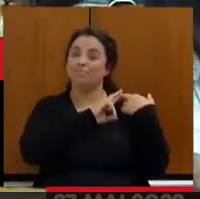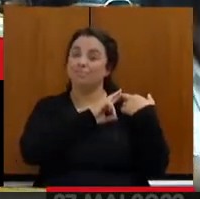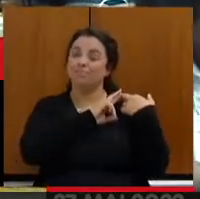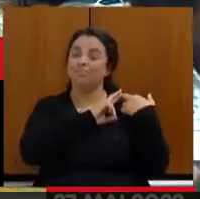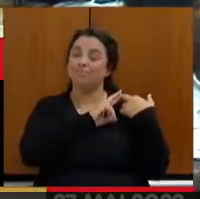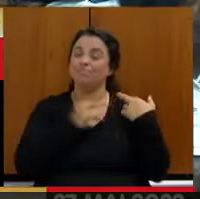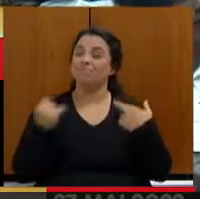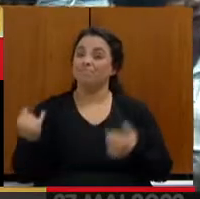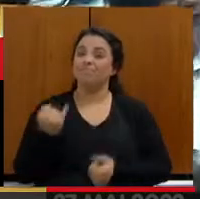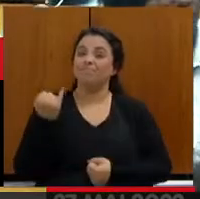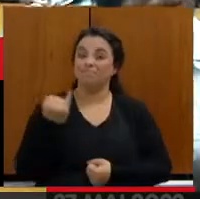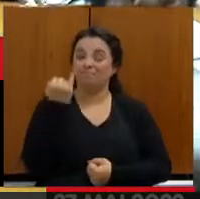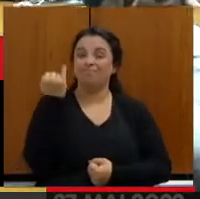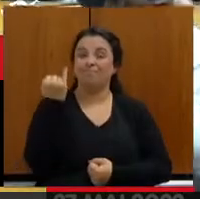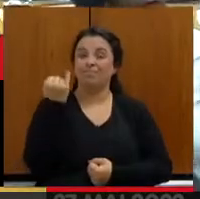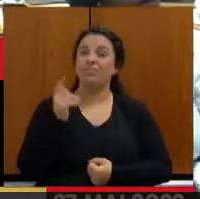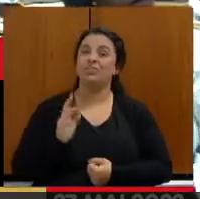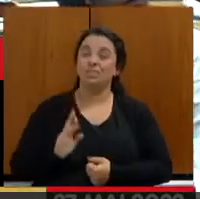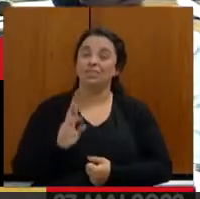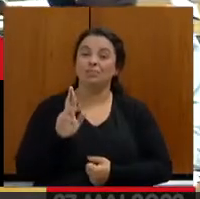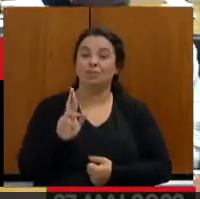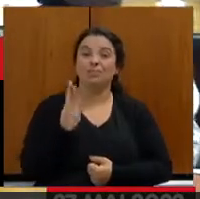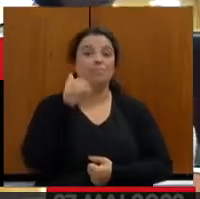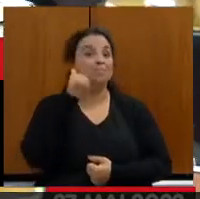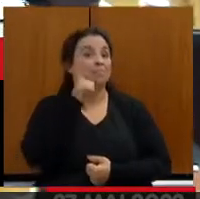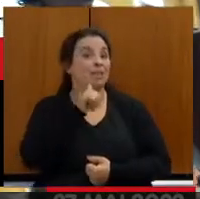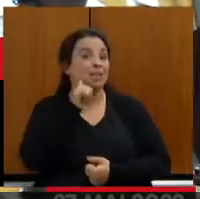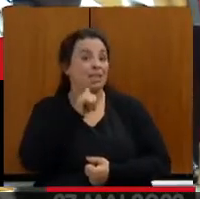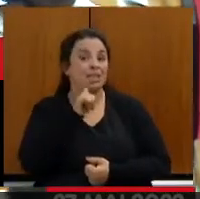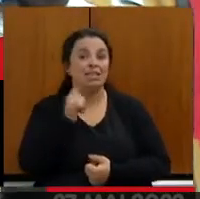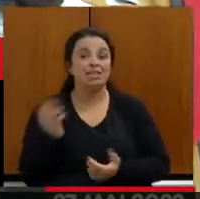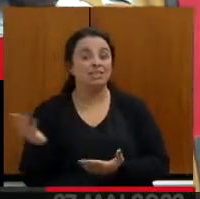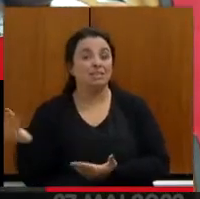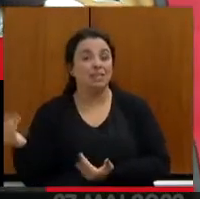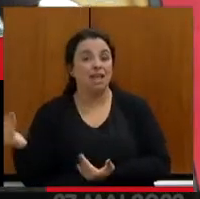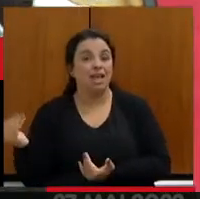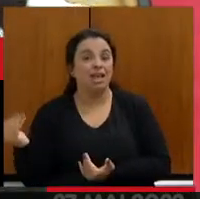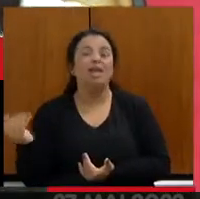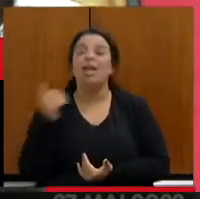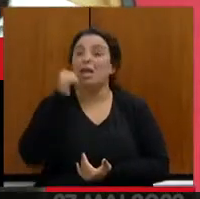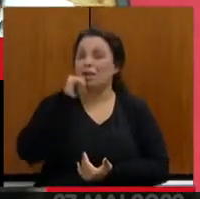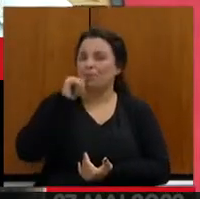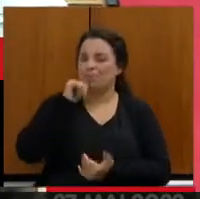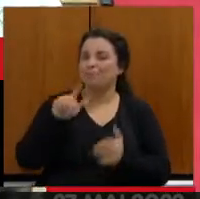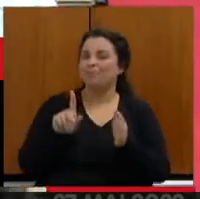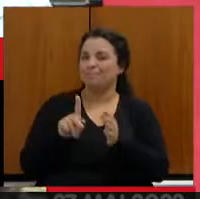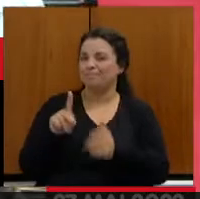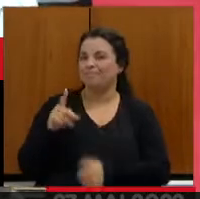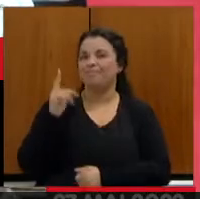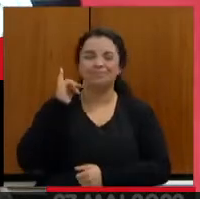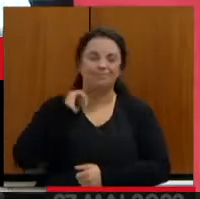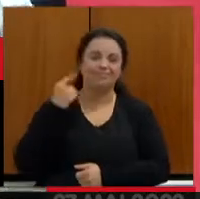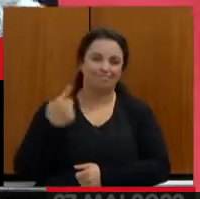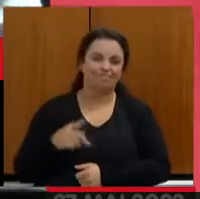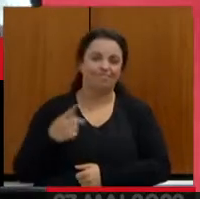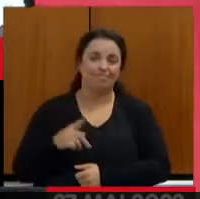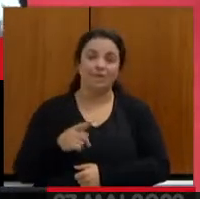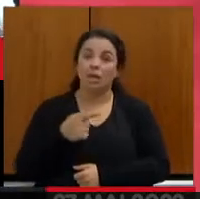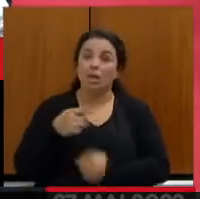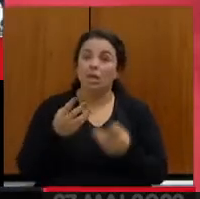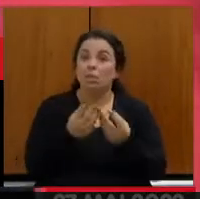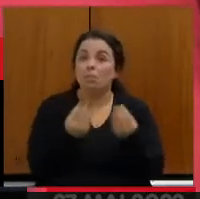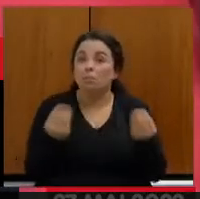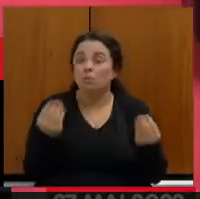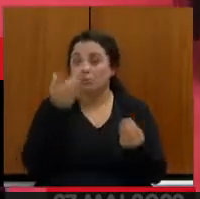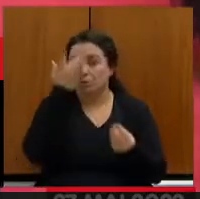de representar as meninas e mulheres de Minas Gerais e muitos de vocês contribuíram ainda para a